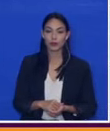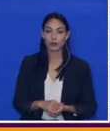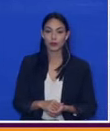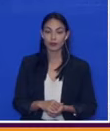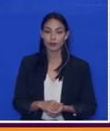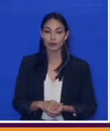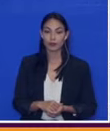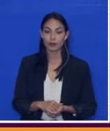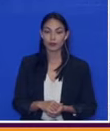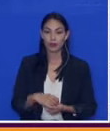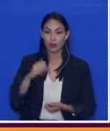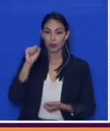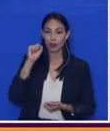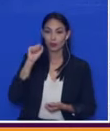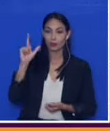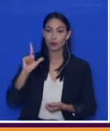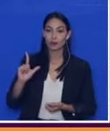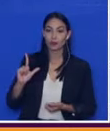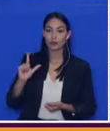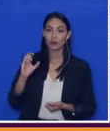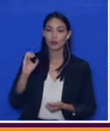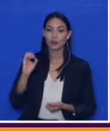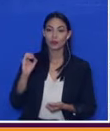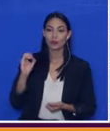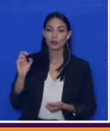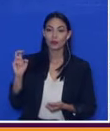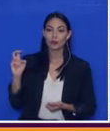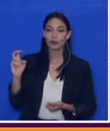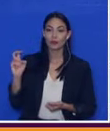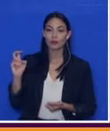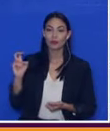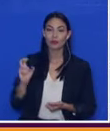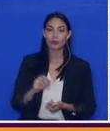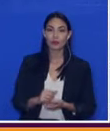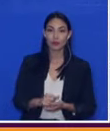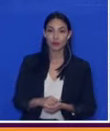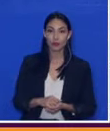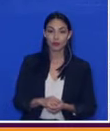Muito bem, já temos a bola azul, número 05.